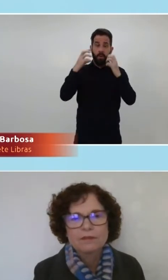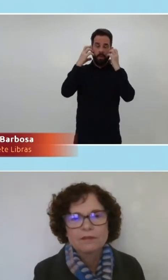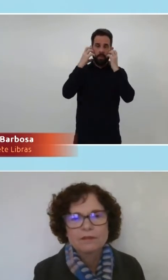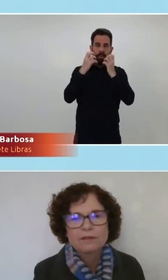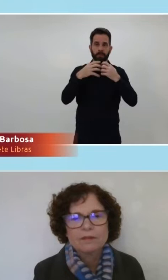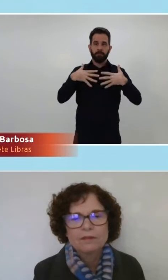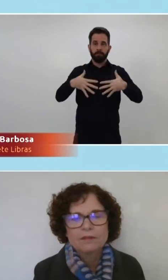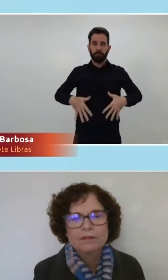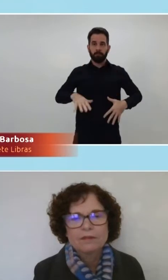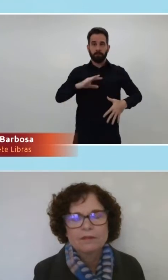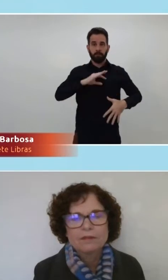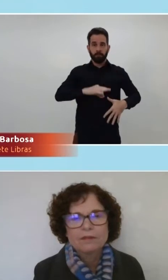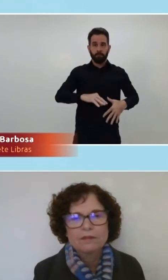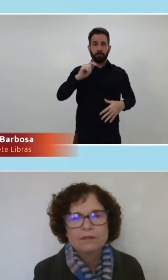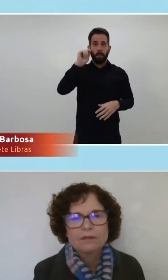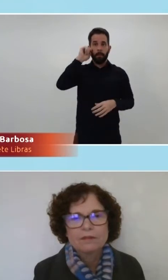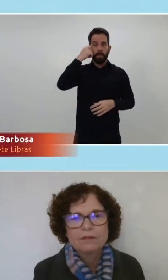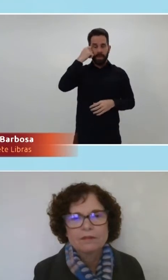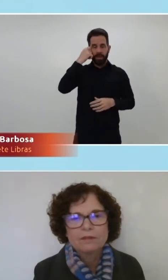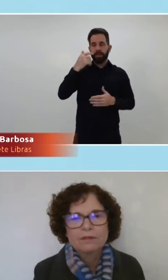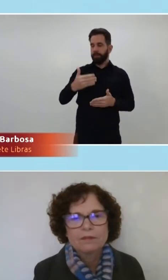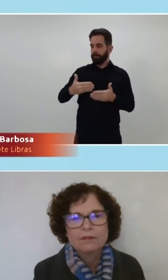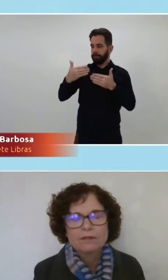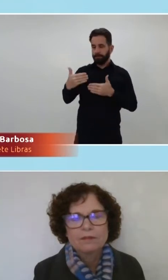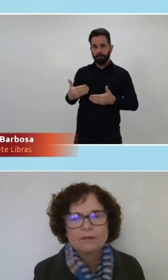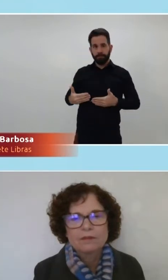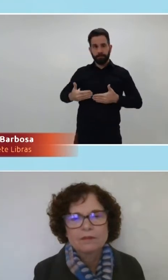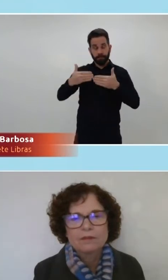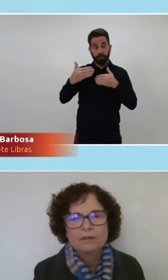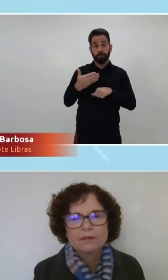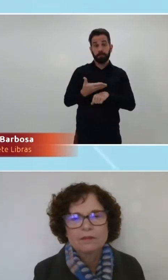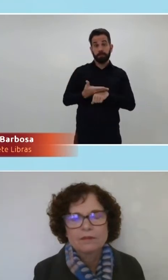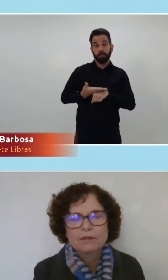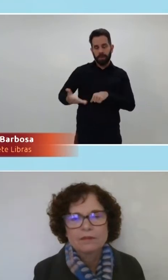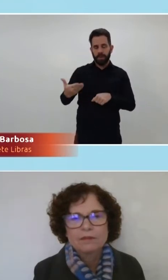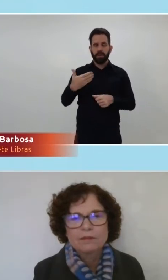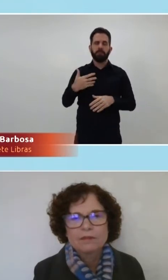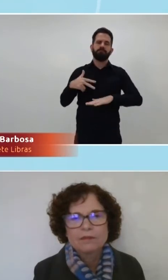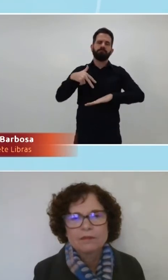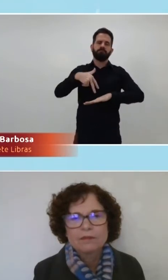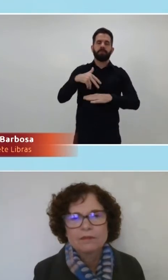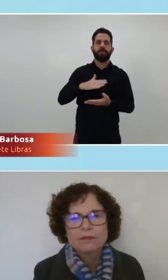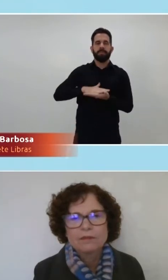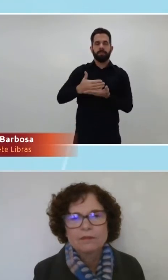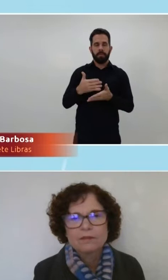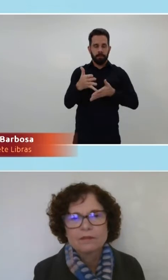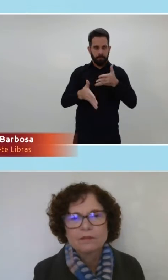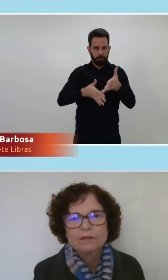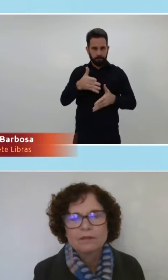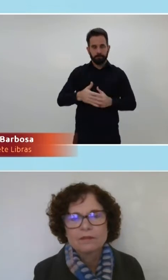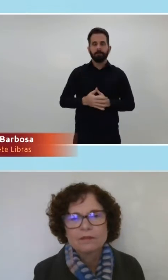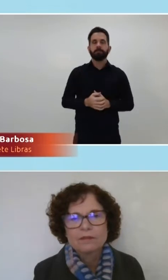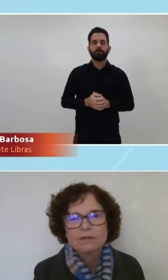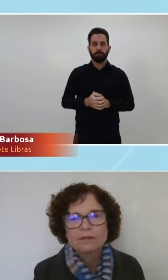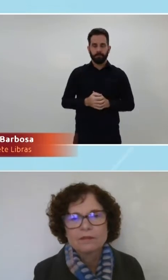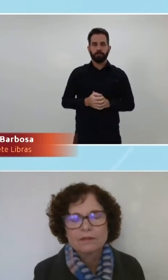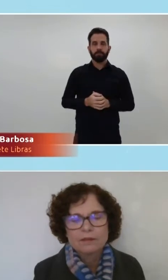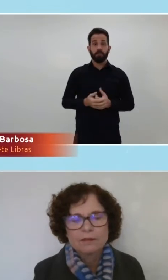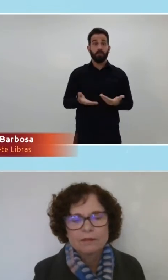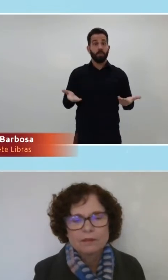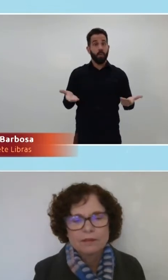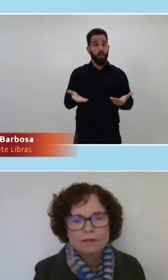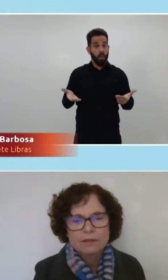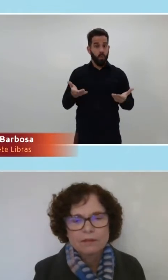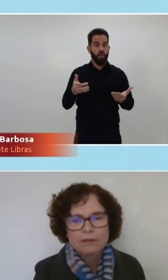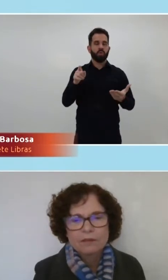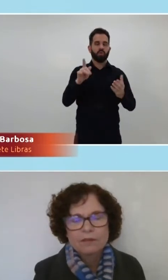social preta e está em frente a um fundo branco, onde faz a interpretação. E no programa de hoje nós vamos